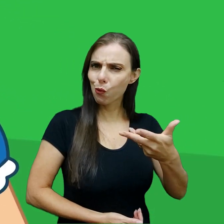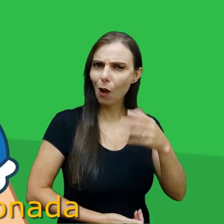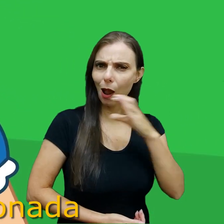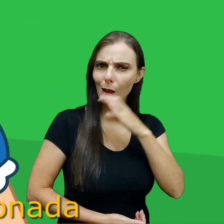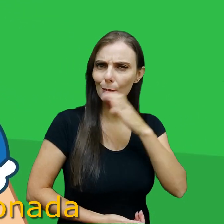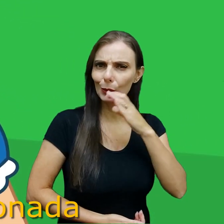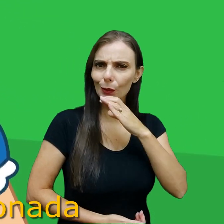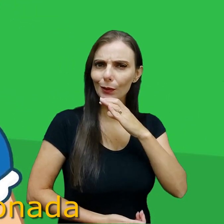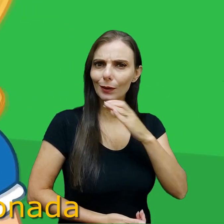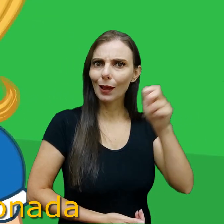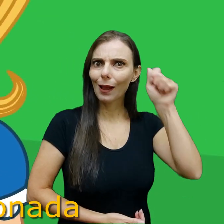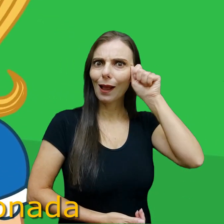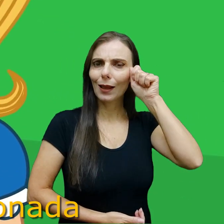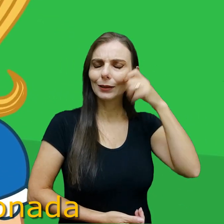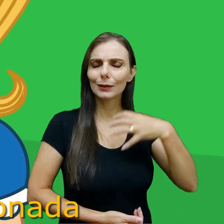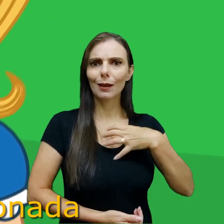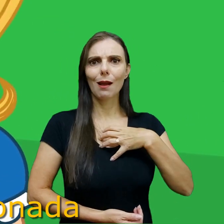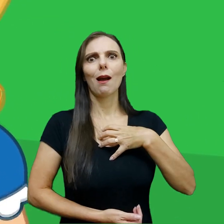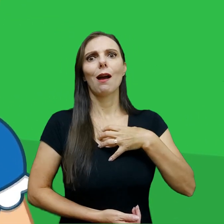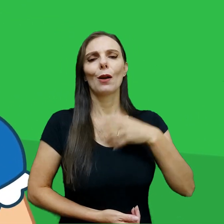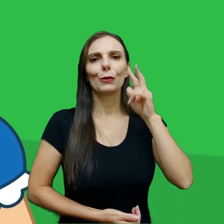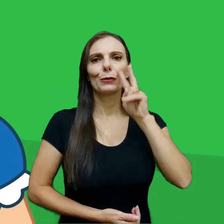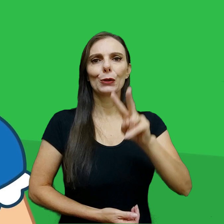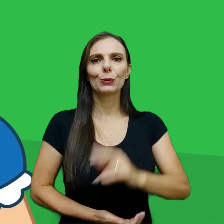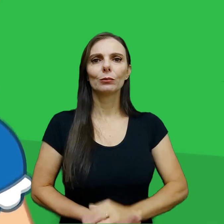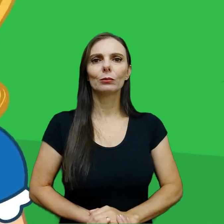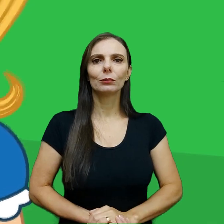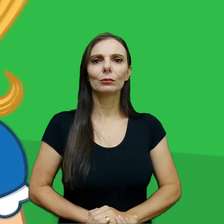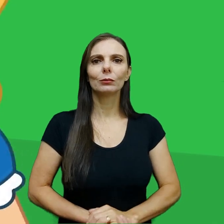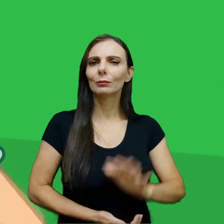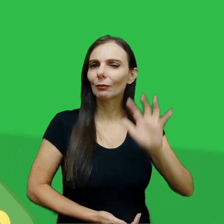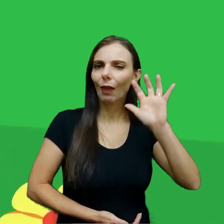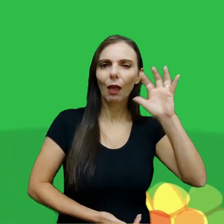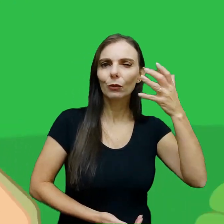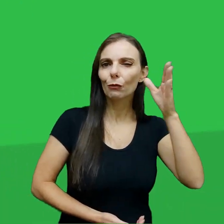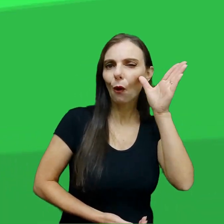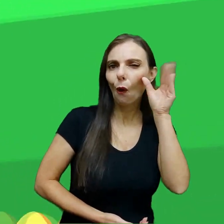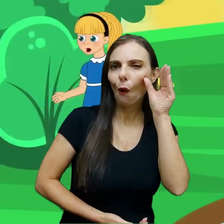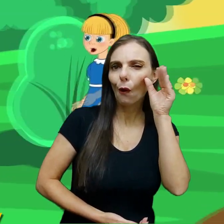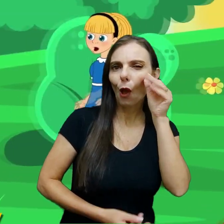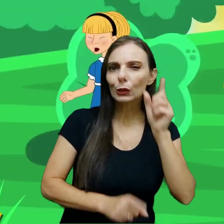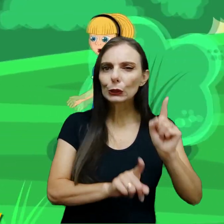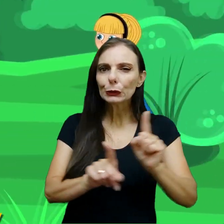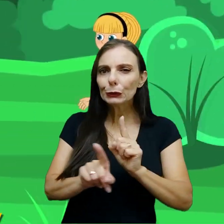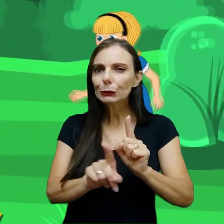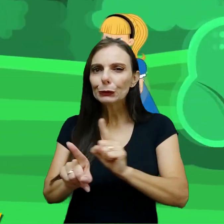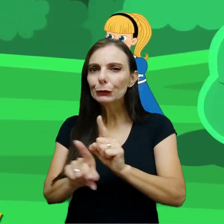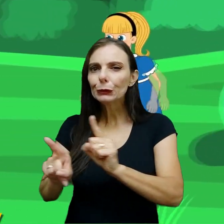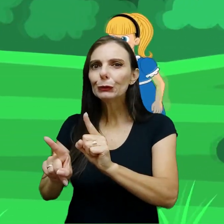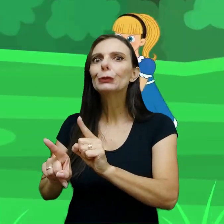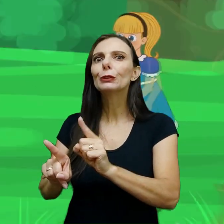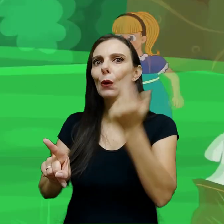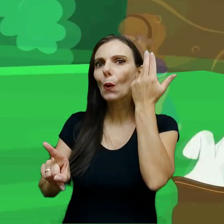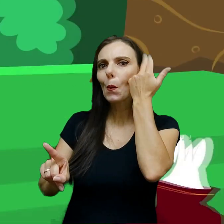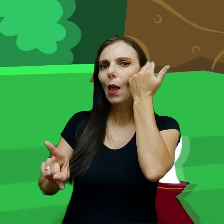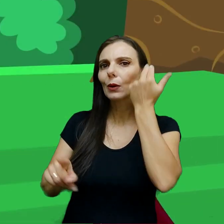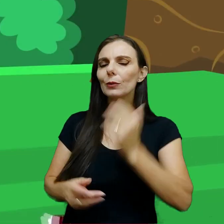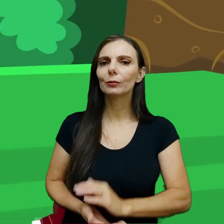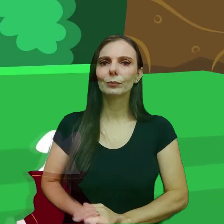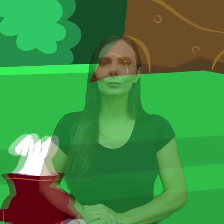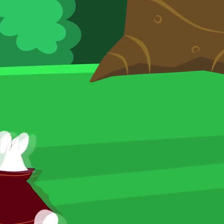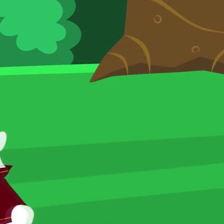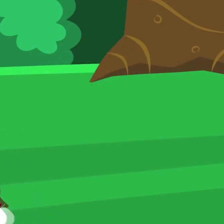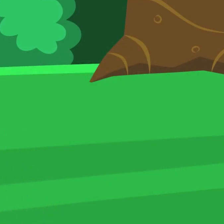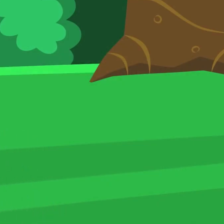pressa. Alice ficou muito impressionada com o que viu. Então, curiosa para ver o que estava acontecendo, ela foi atrás